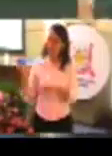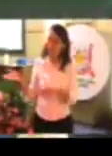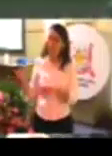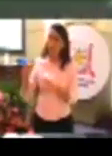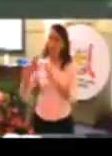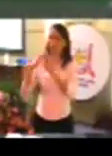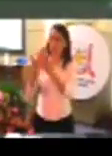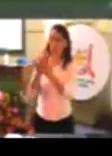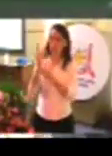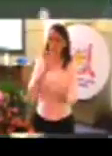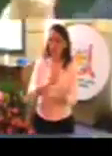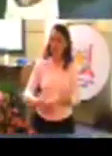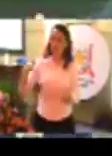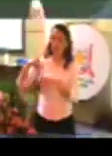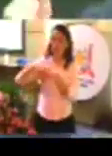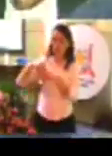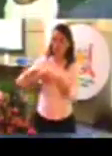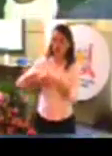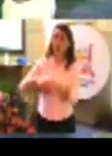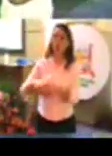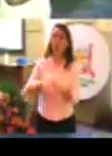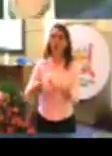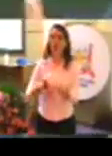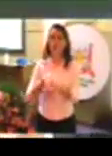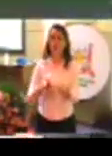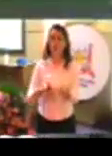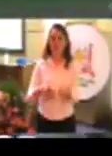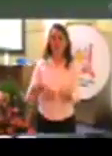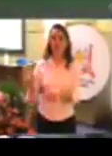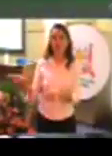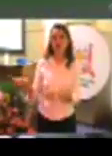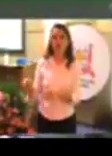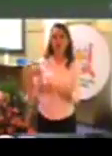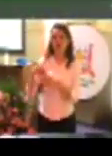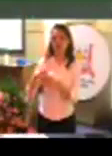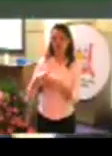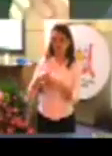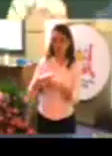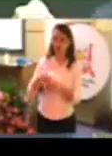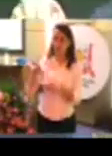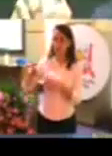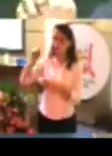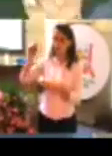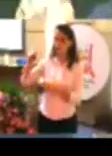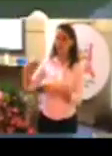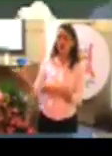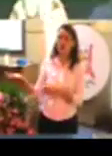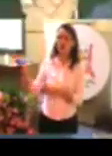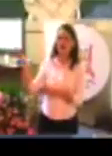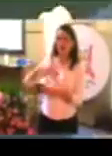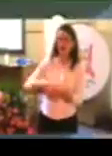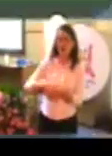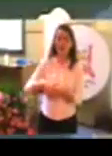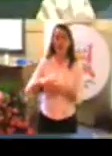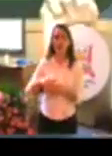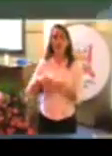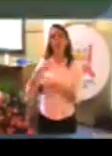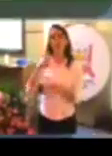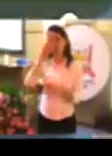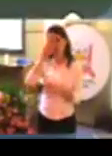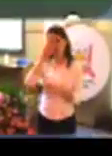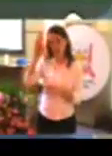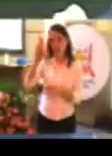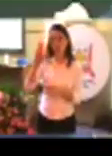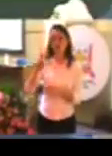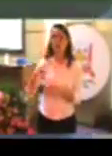nas escolas, são escolhidos pelos seus colegas da escola e vêm fazer o papel